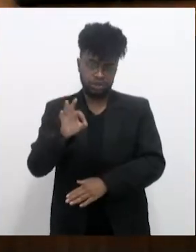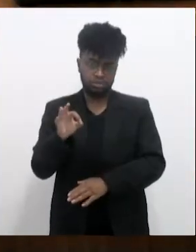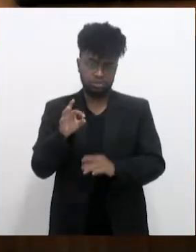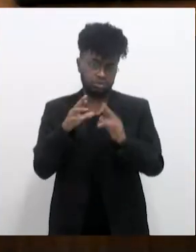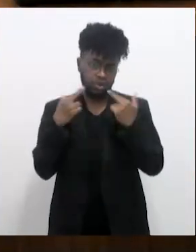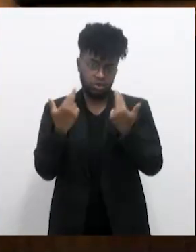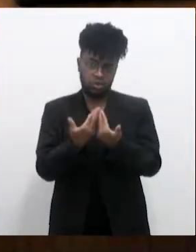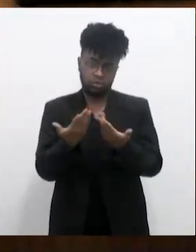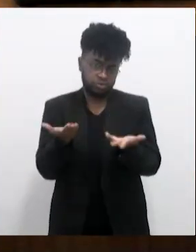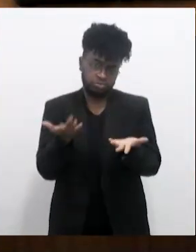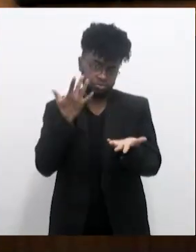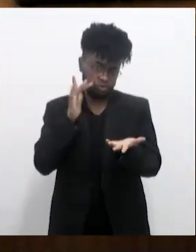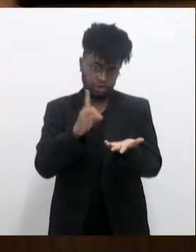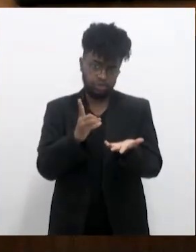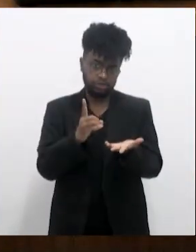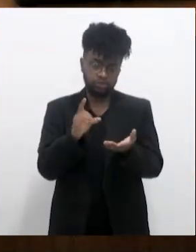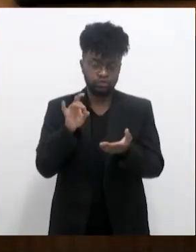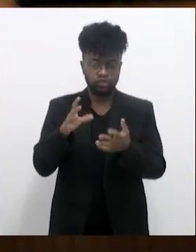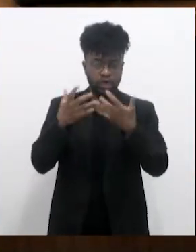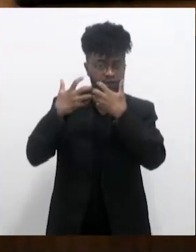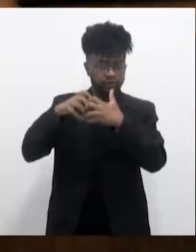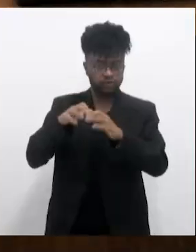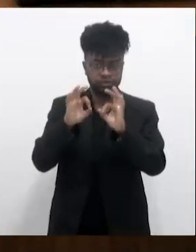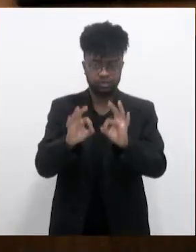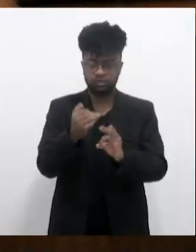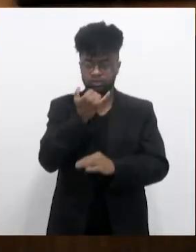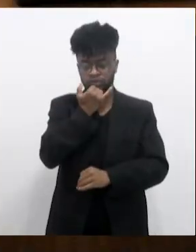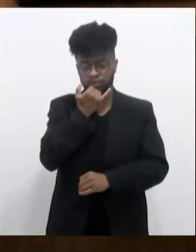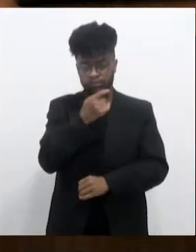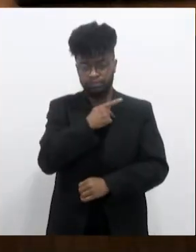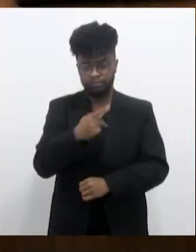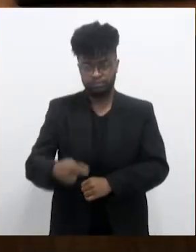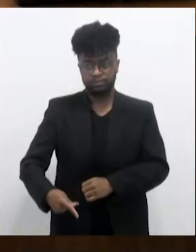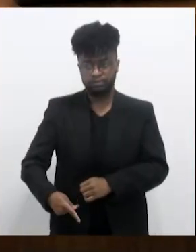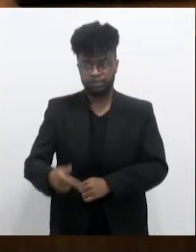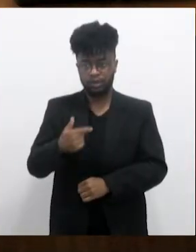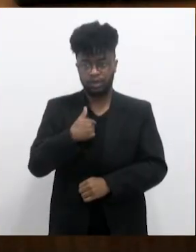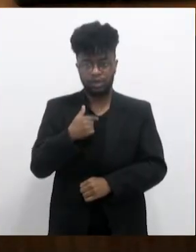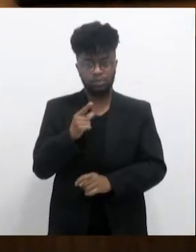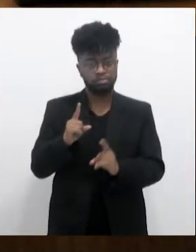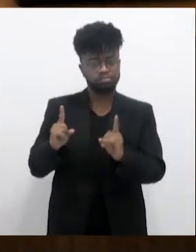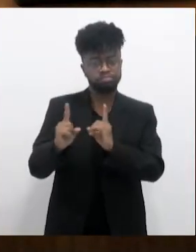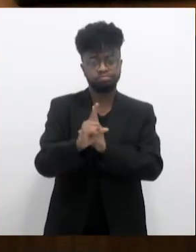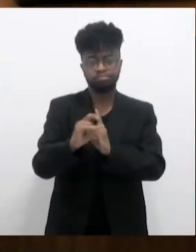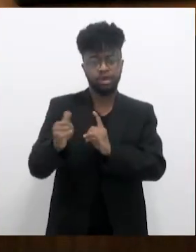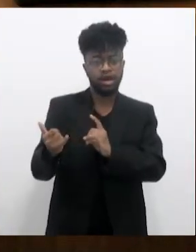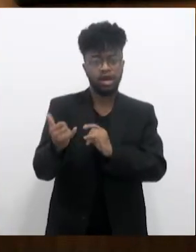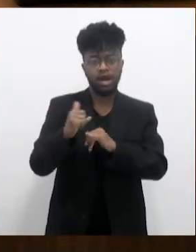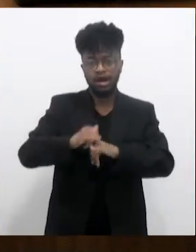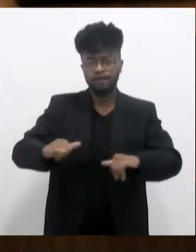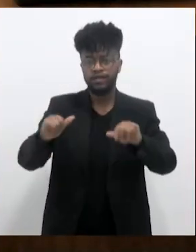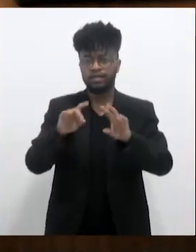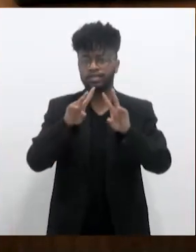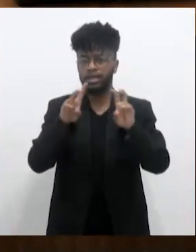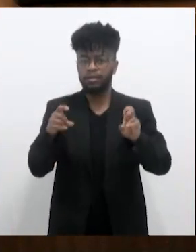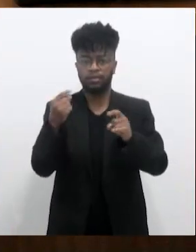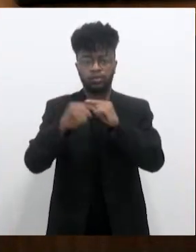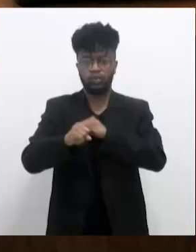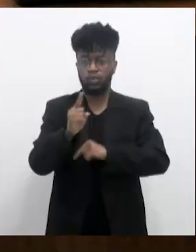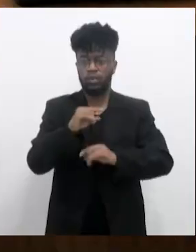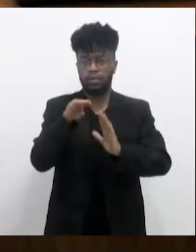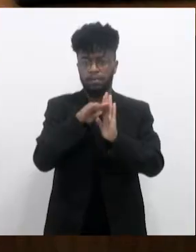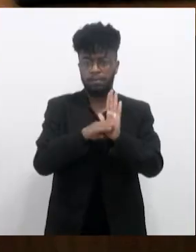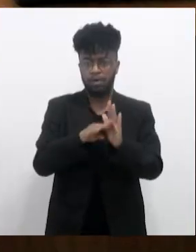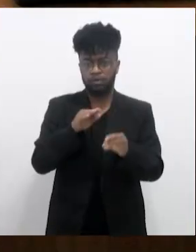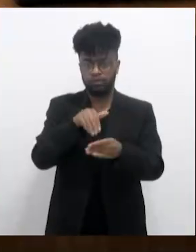mínimo. Bom, para nossa reflexão, presidente, desculpa aí invadir esse espaço aqui por um tema que não tinha a ver com